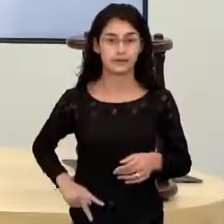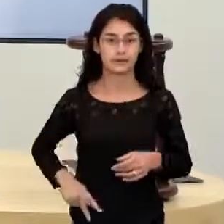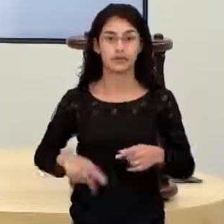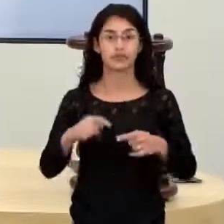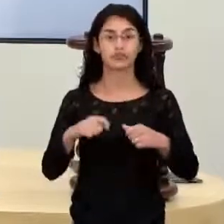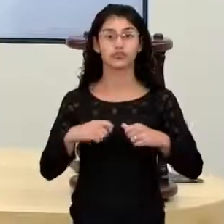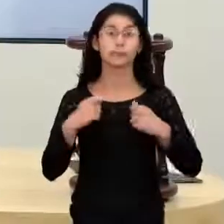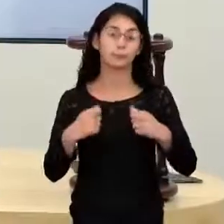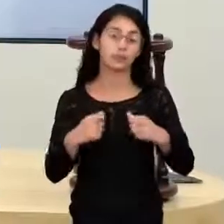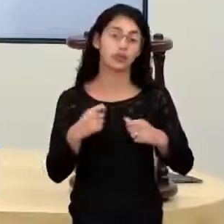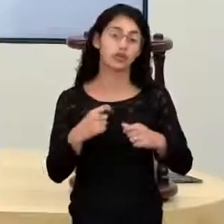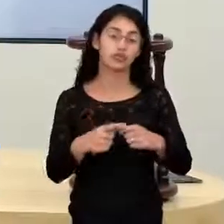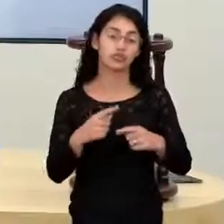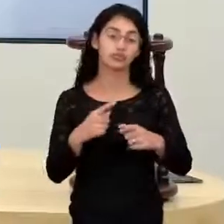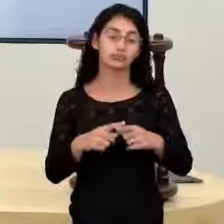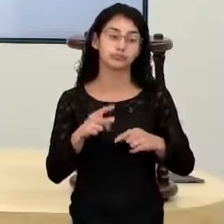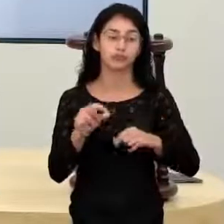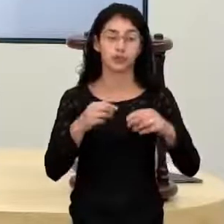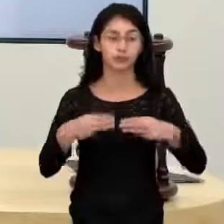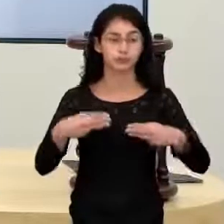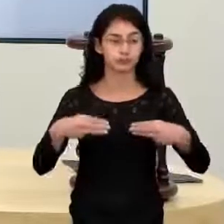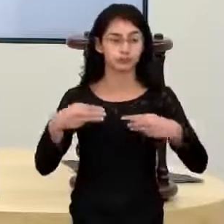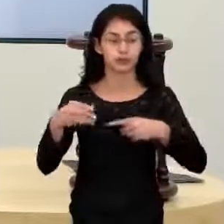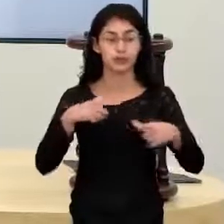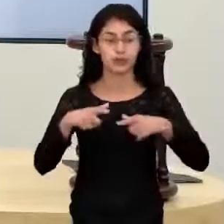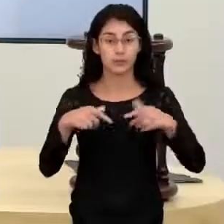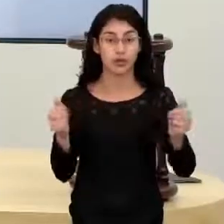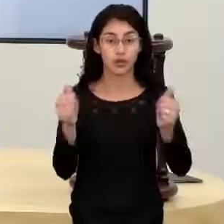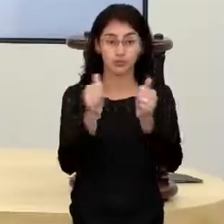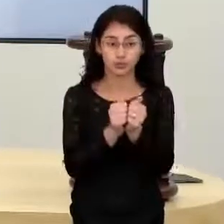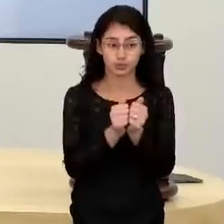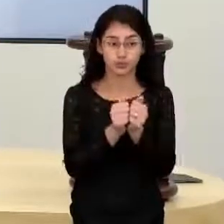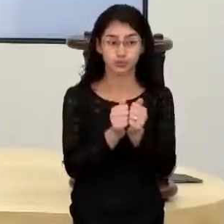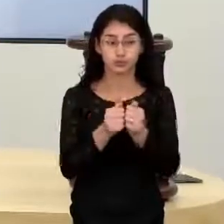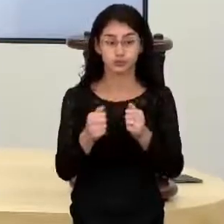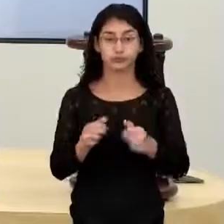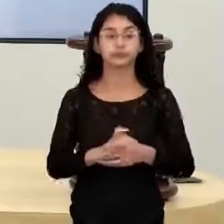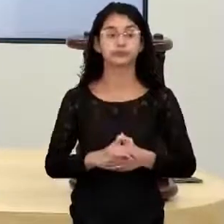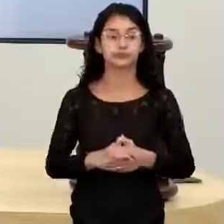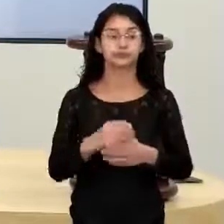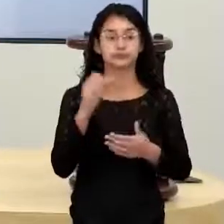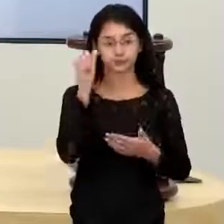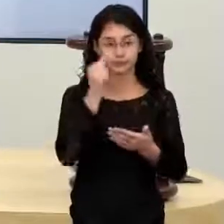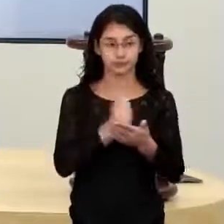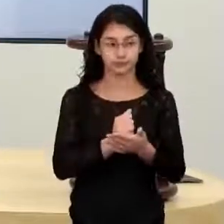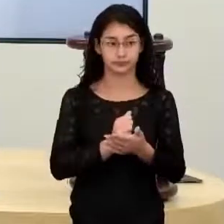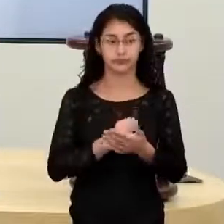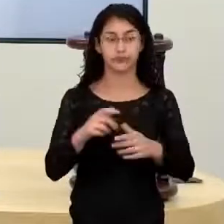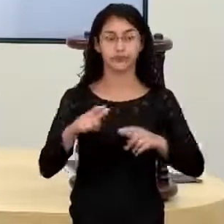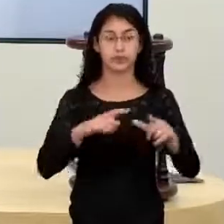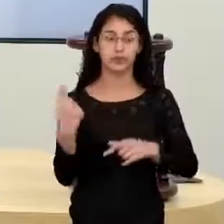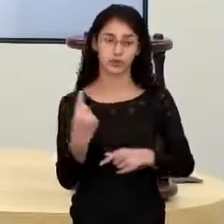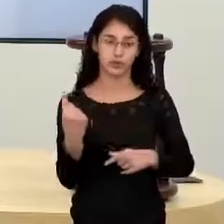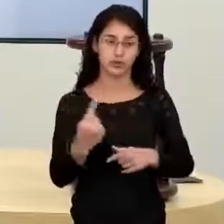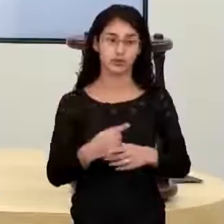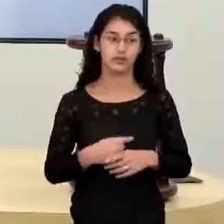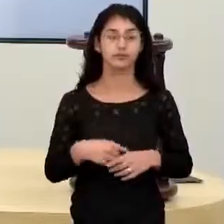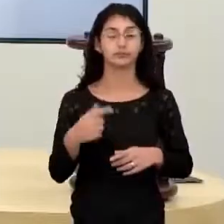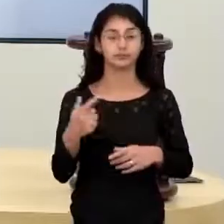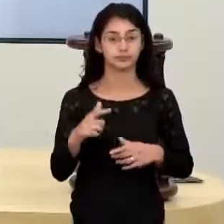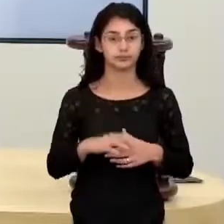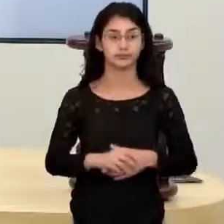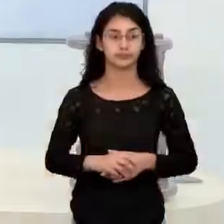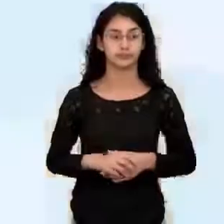também pode escolher quantos ministros vão trabalhar com ele. Está bem? Então ele não trabalha sozinho, tem também os ministros. Eu vou voltar